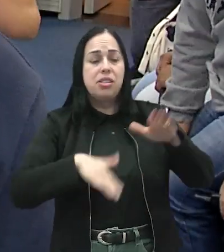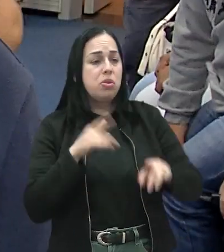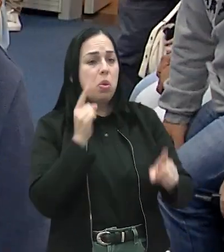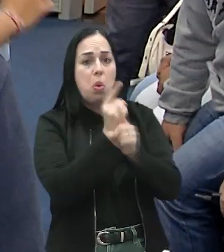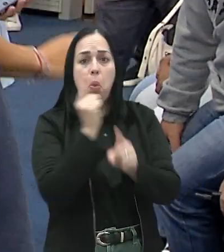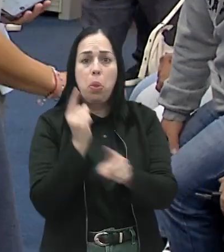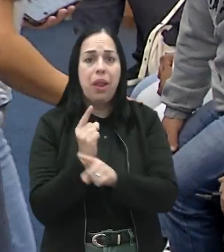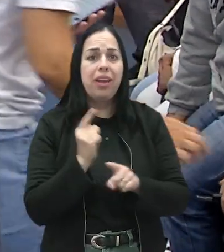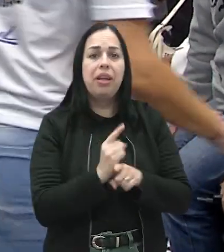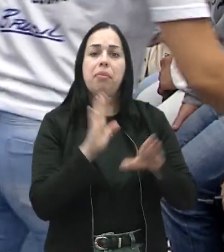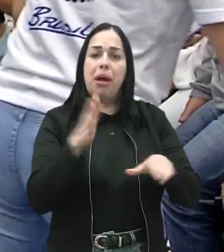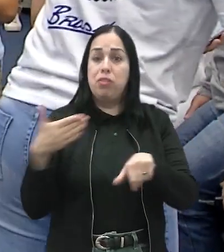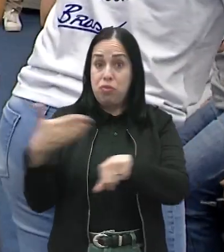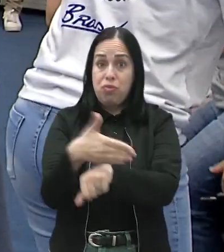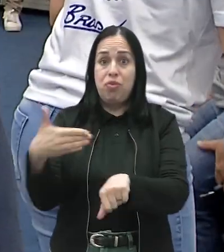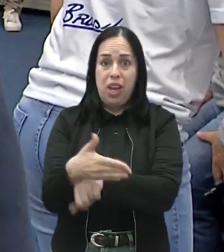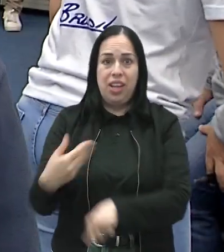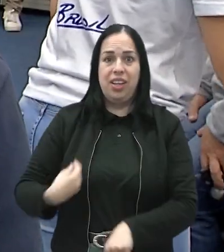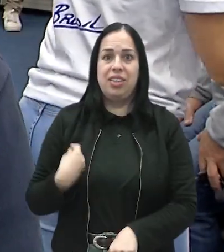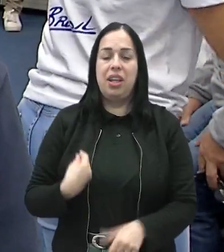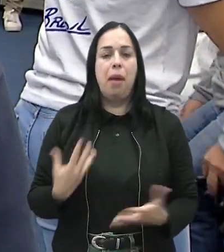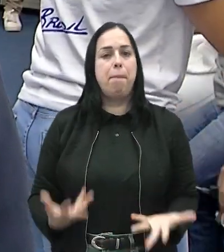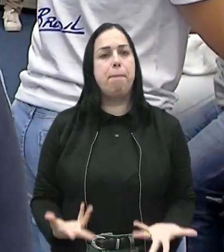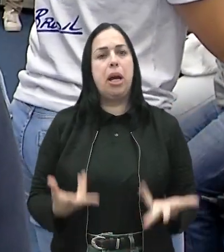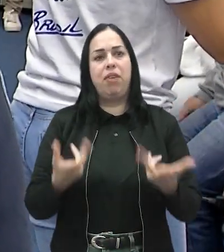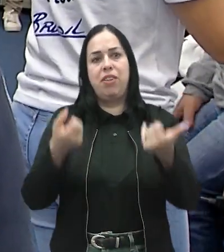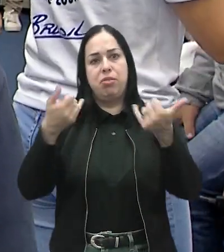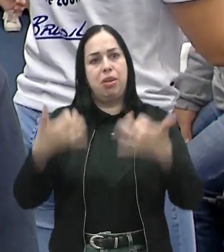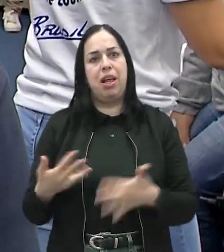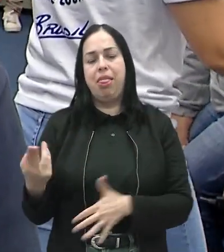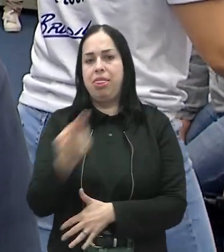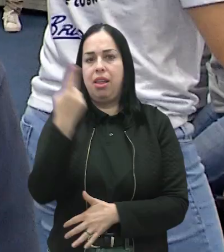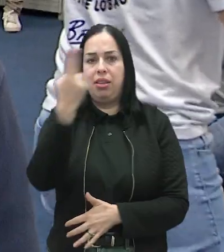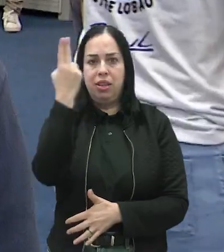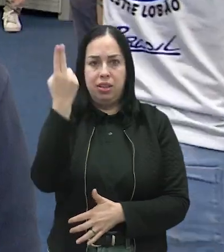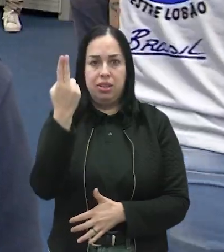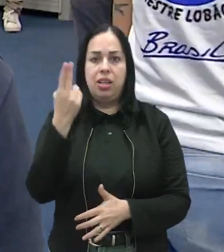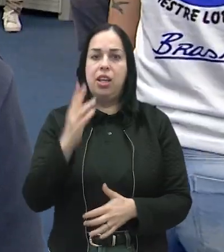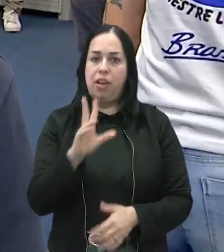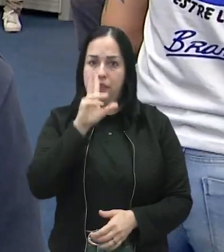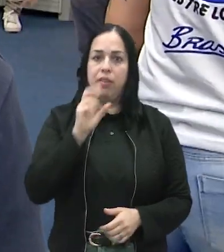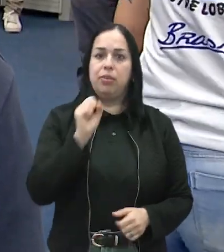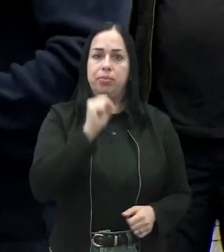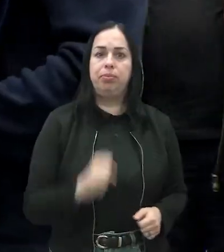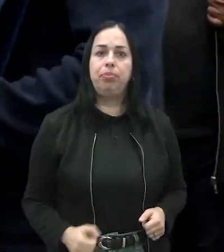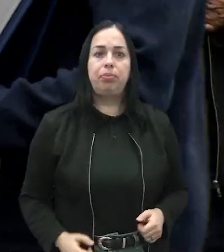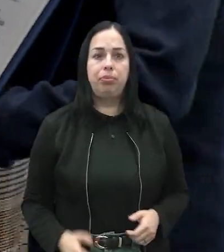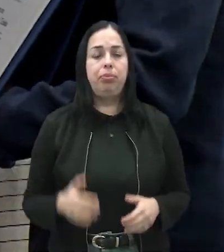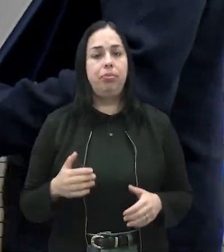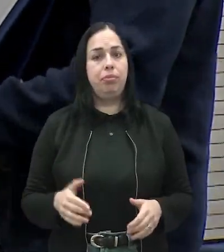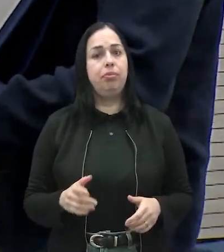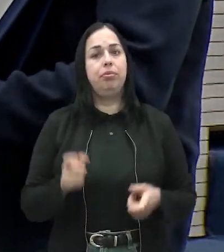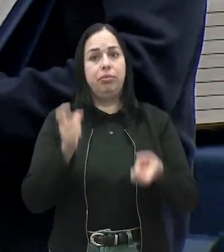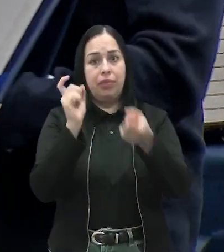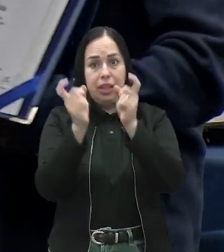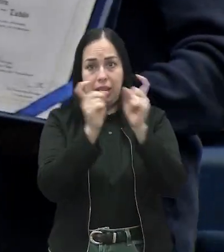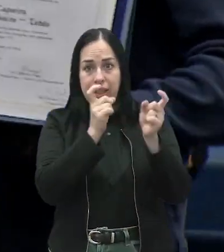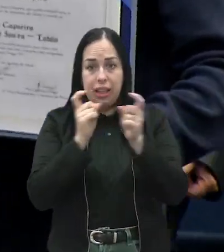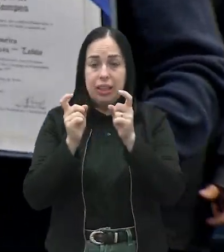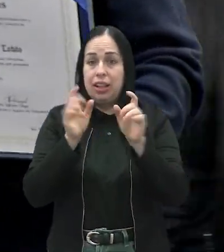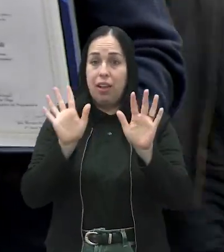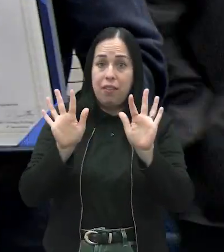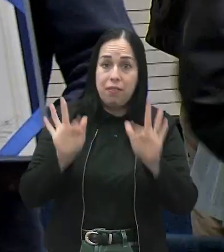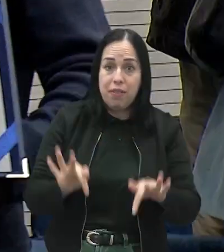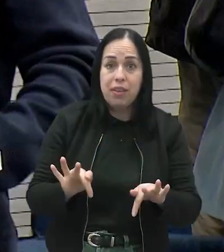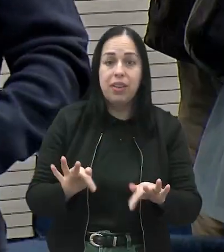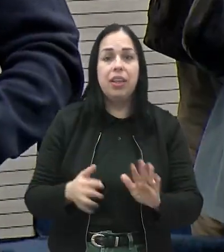que estava aqui, é uma coisa assim indescritível, uma coisa assim muito emocionante, muito forte mesmo. Ao fim das homenagens, Mestre